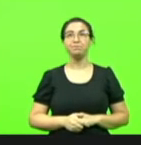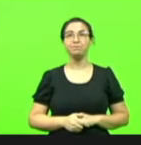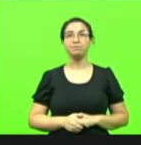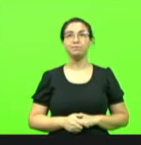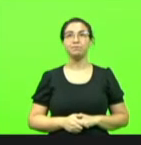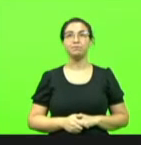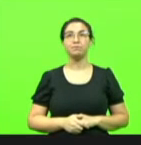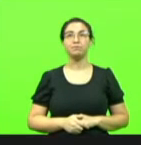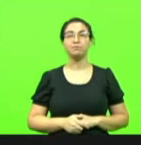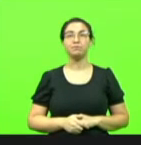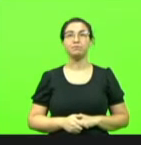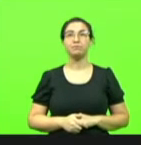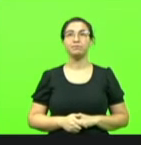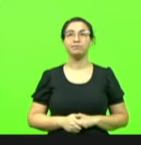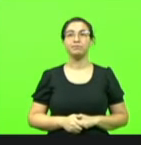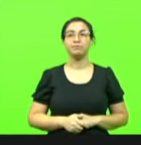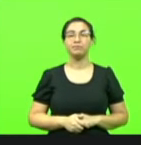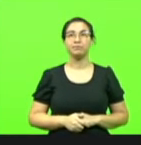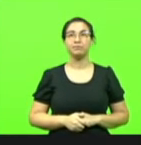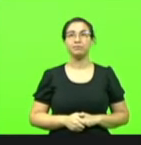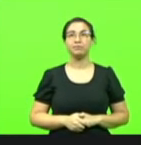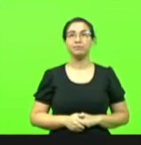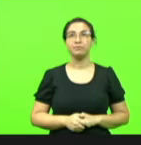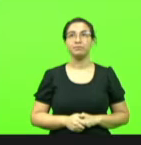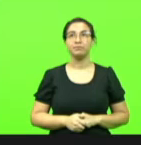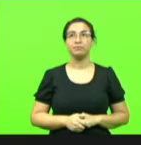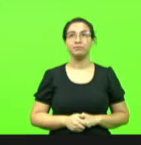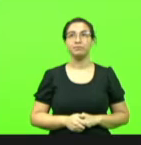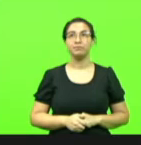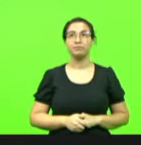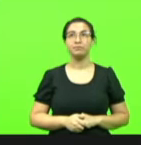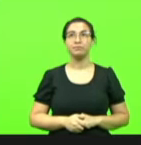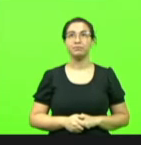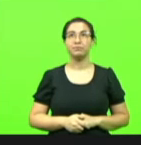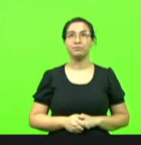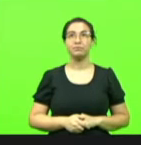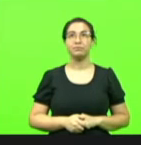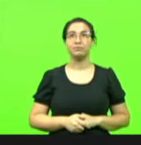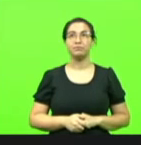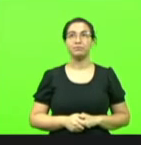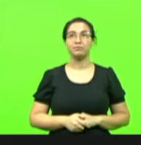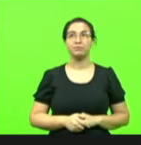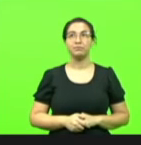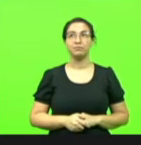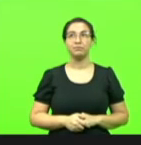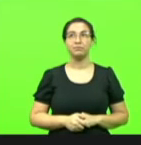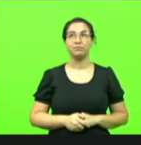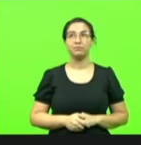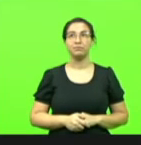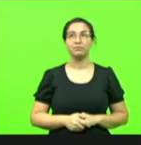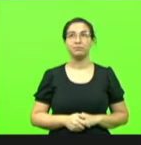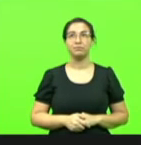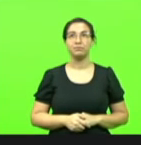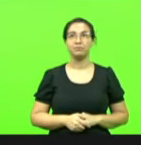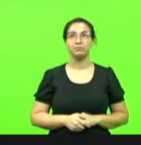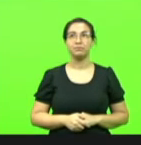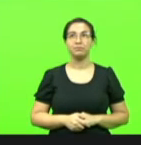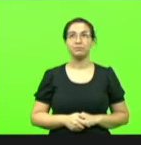o que você não a mulher vaidosa próxima